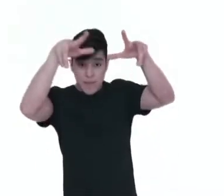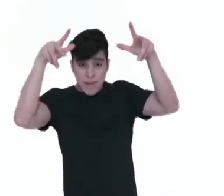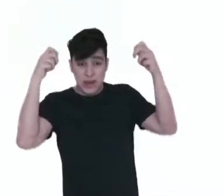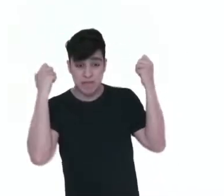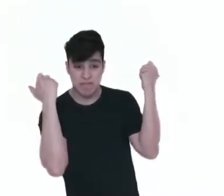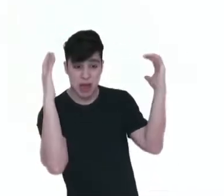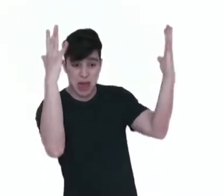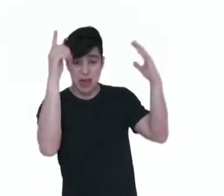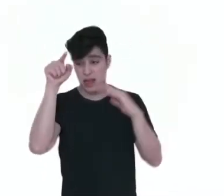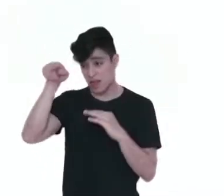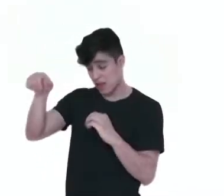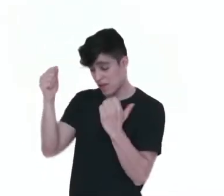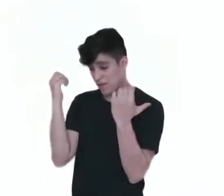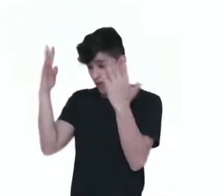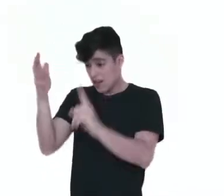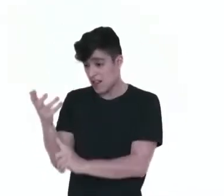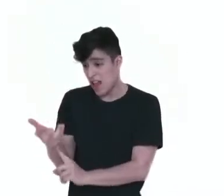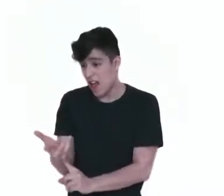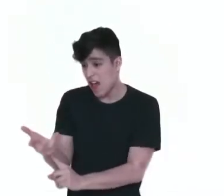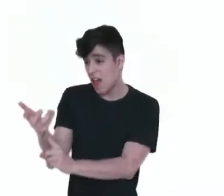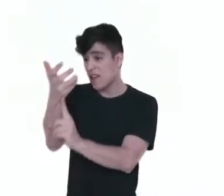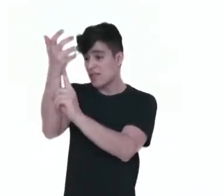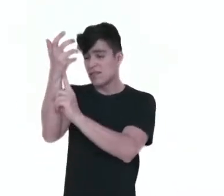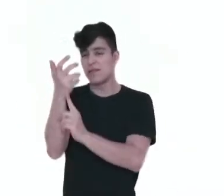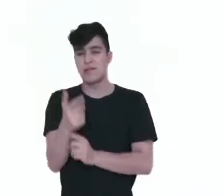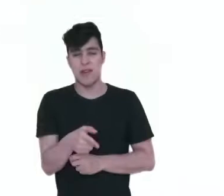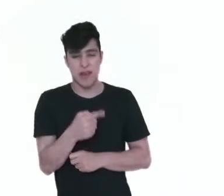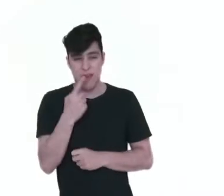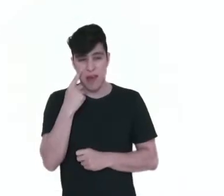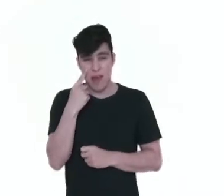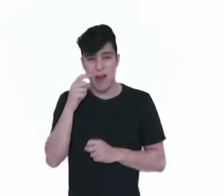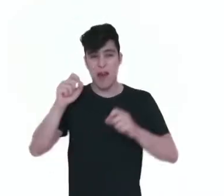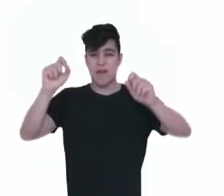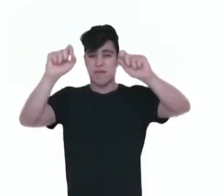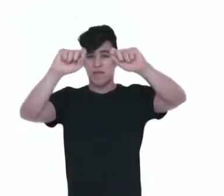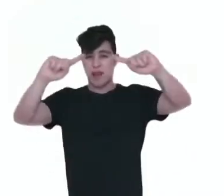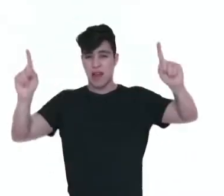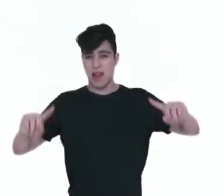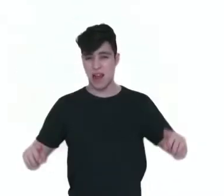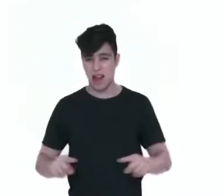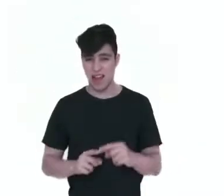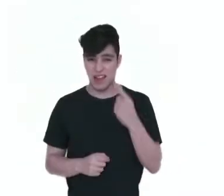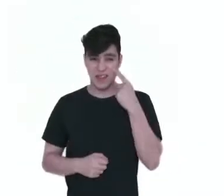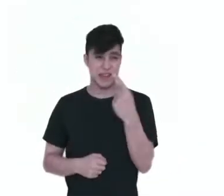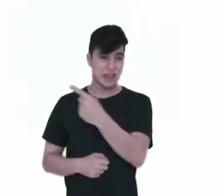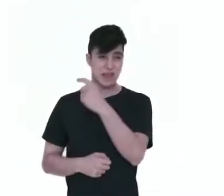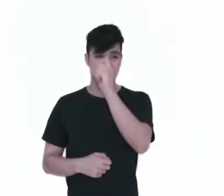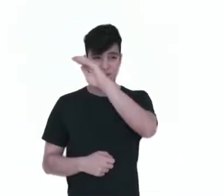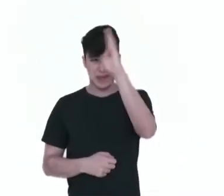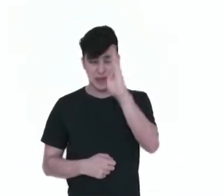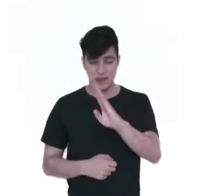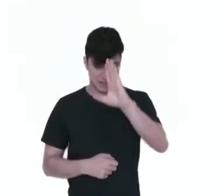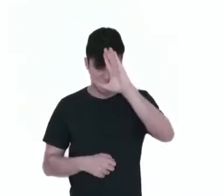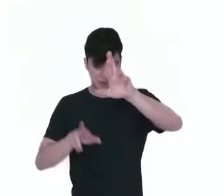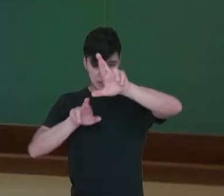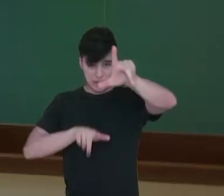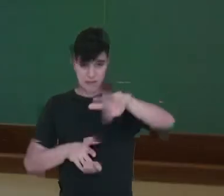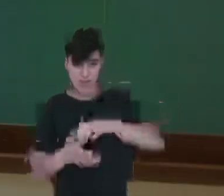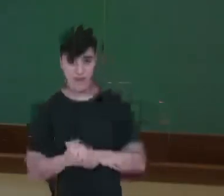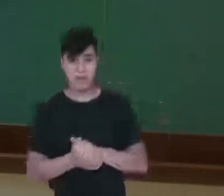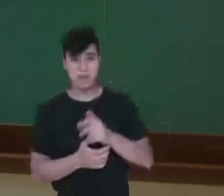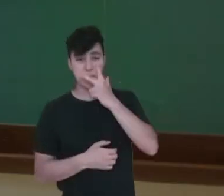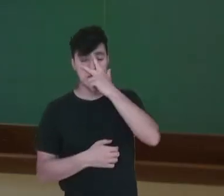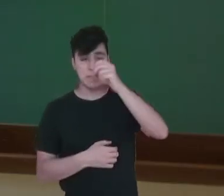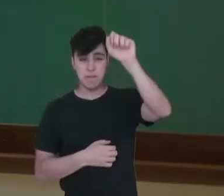floresta atlântica? Aqui nós temos um mapa que traz essa ideia das formações vegetais do Brasil. Então, toda essa